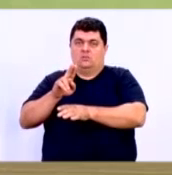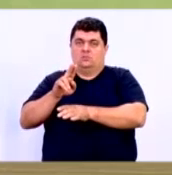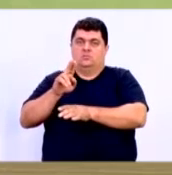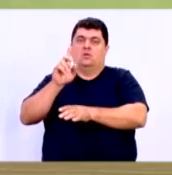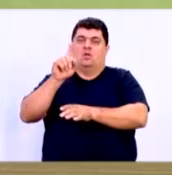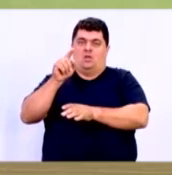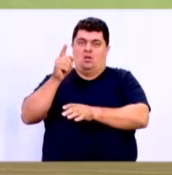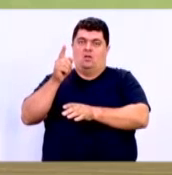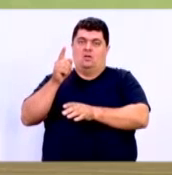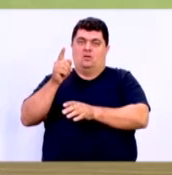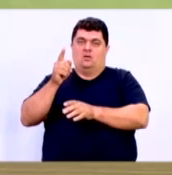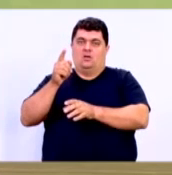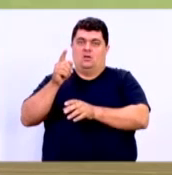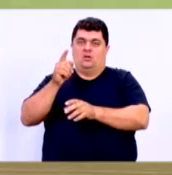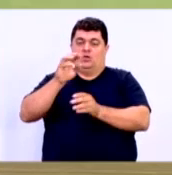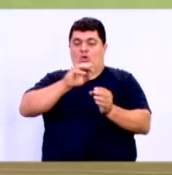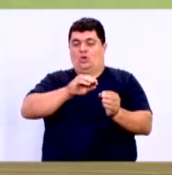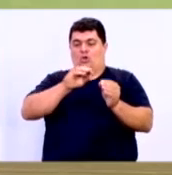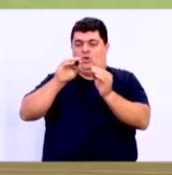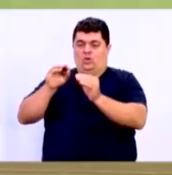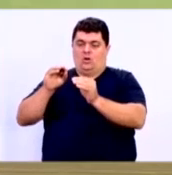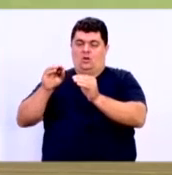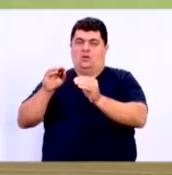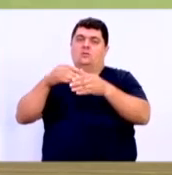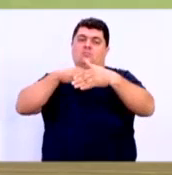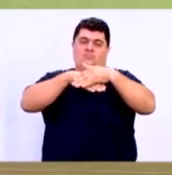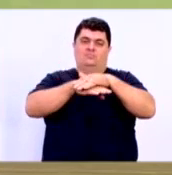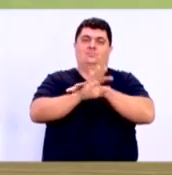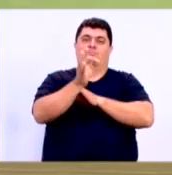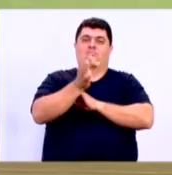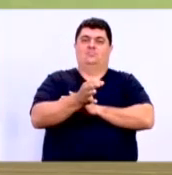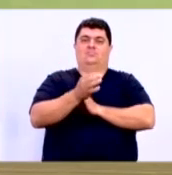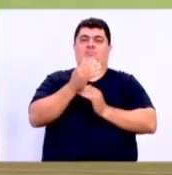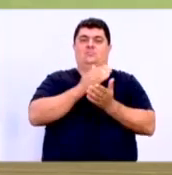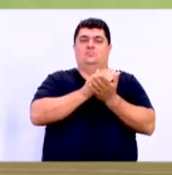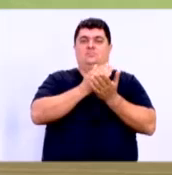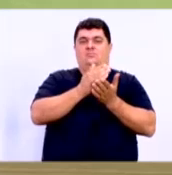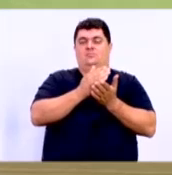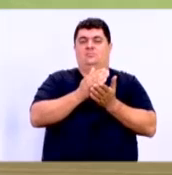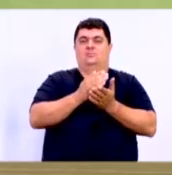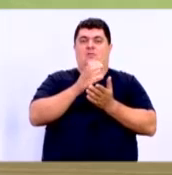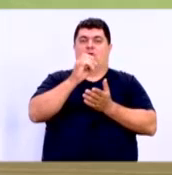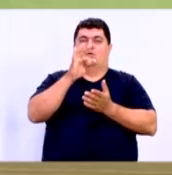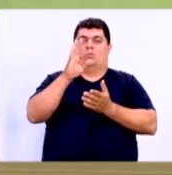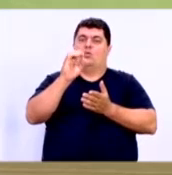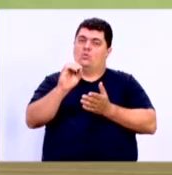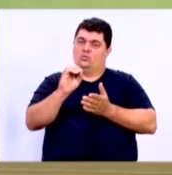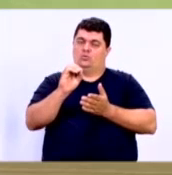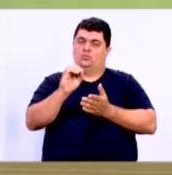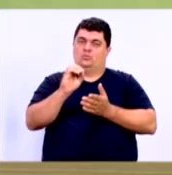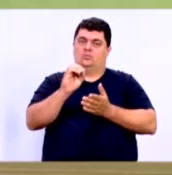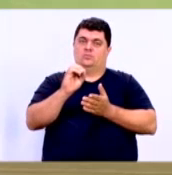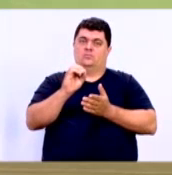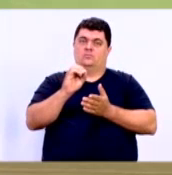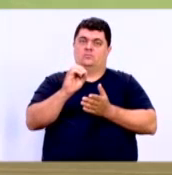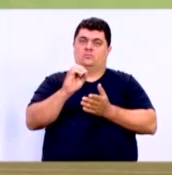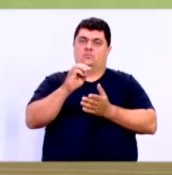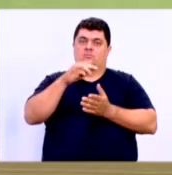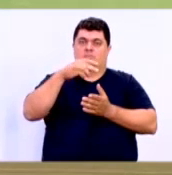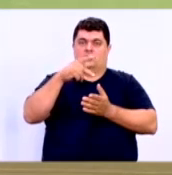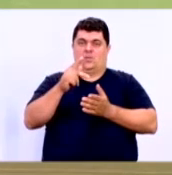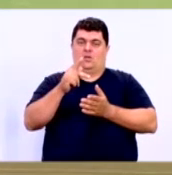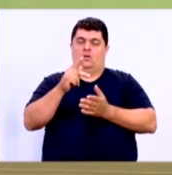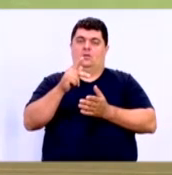ela deixa de ser um investimento e classifica-se em custos. E a matéria-prima,